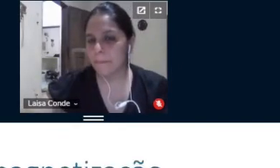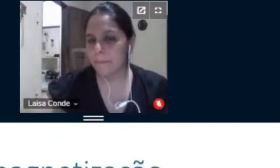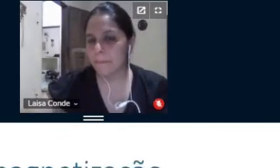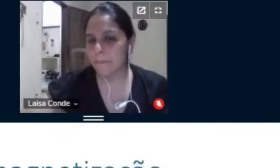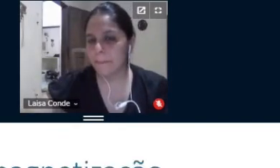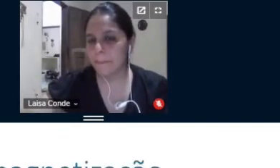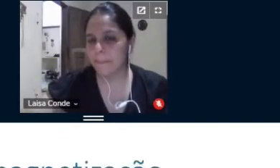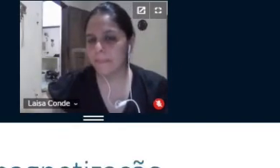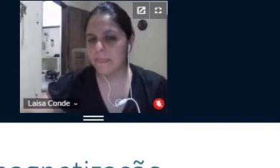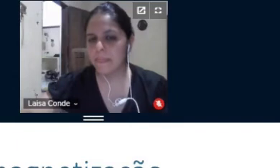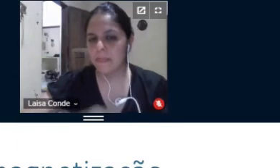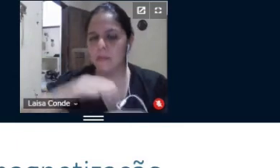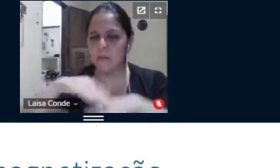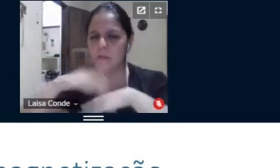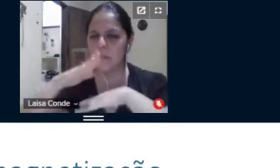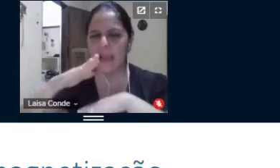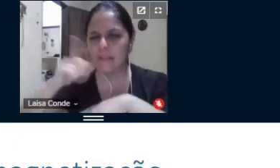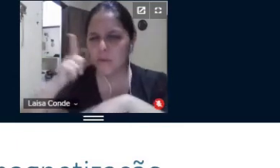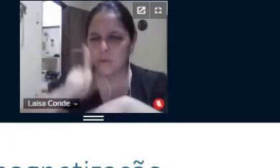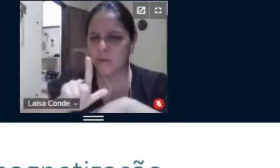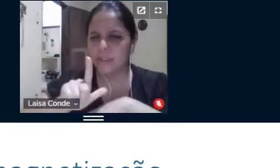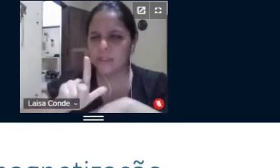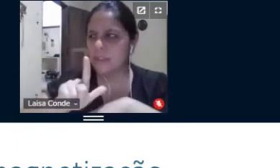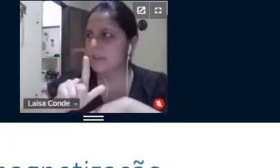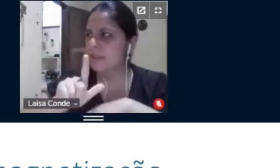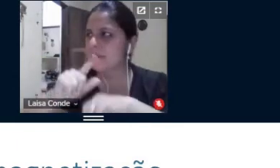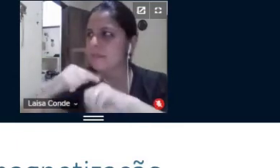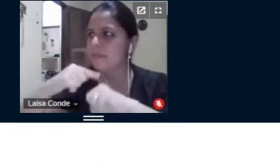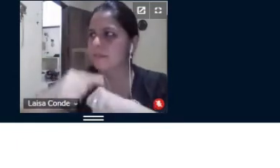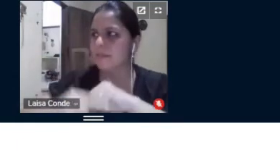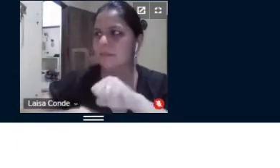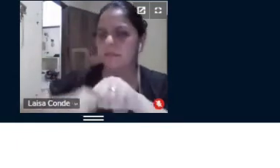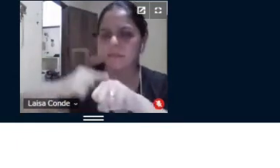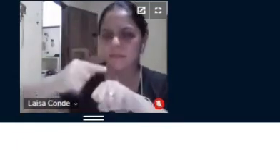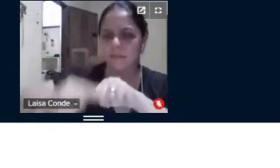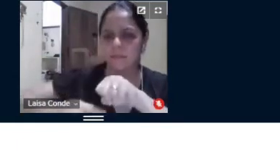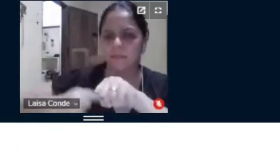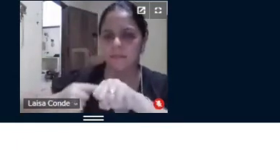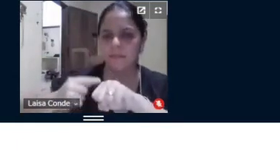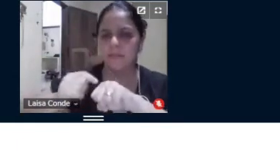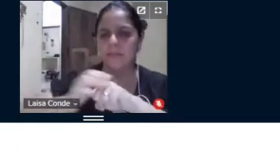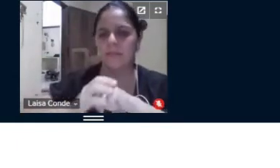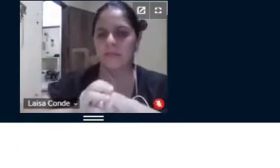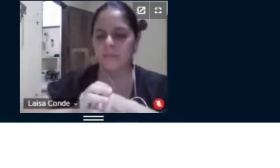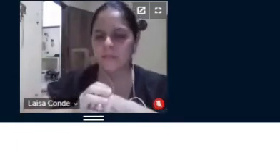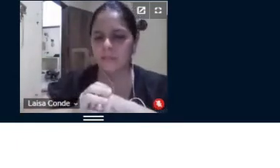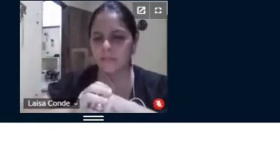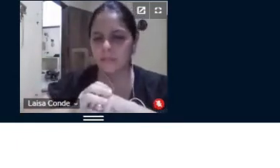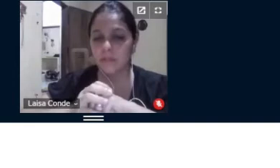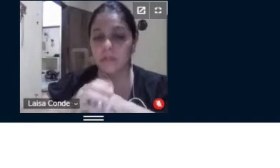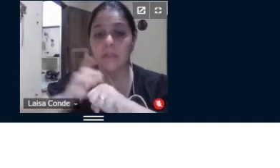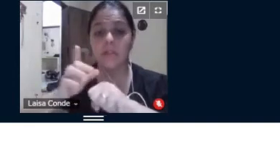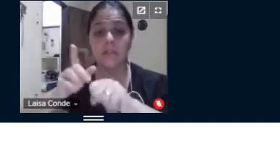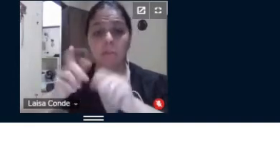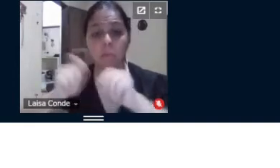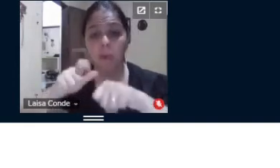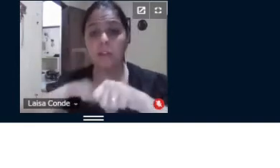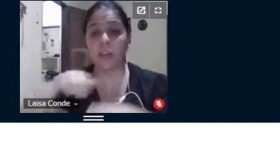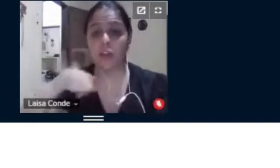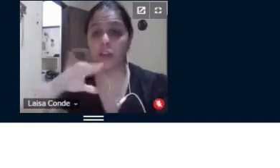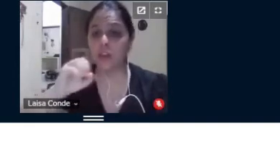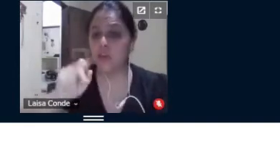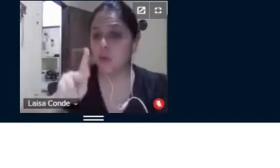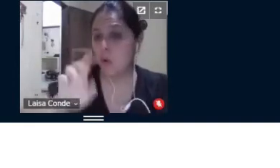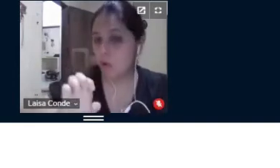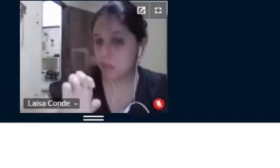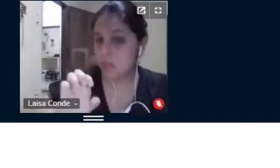que eu cheguei aqui da bobina é isso aqui. Tá? E a gente pode ter o yoke. Yoke é um